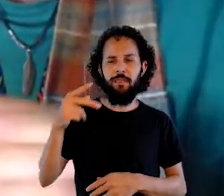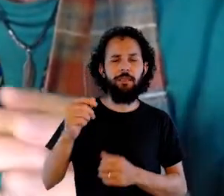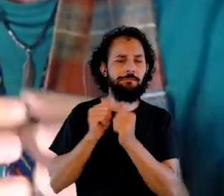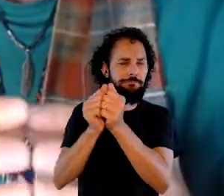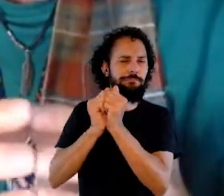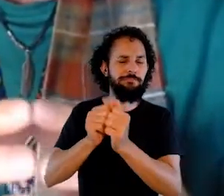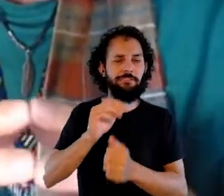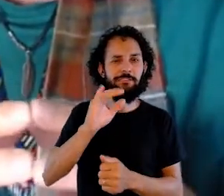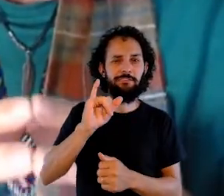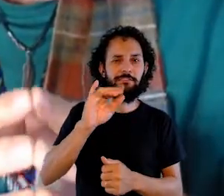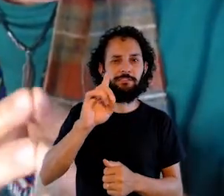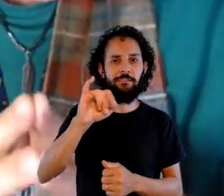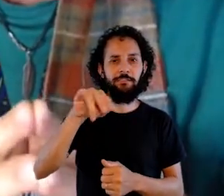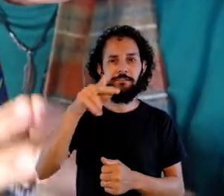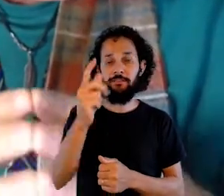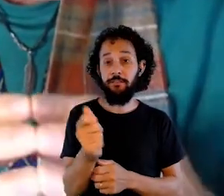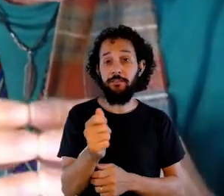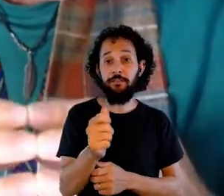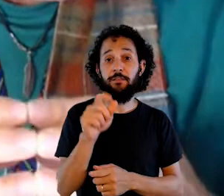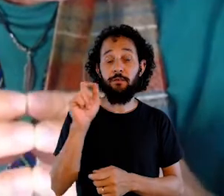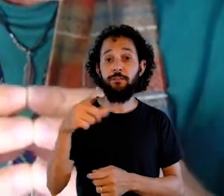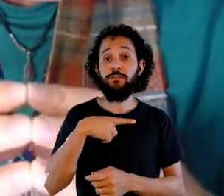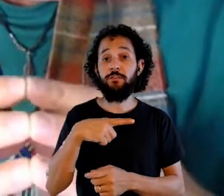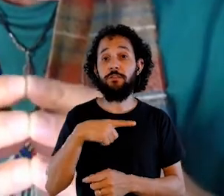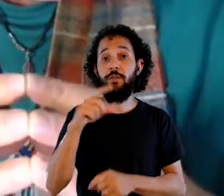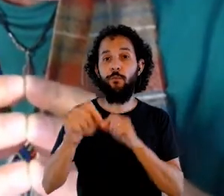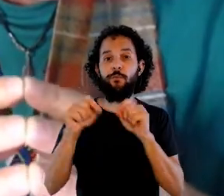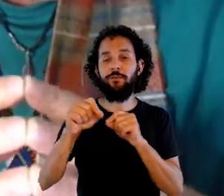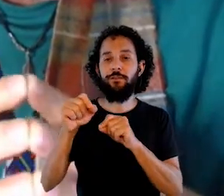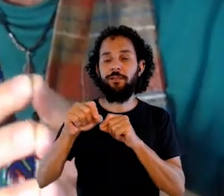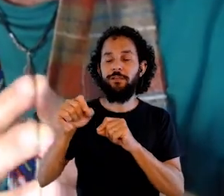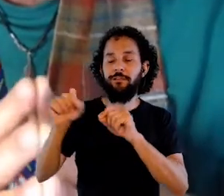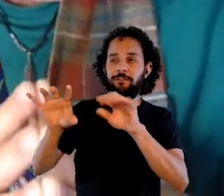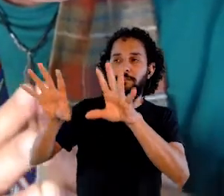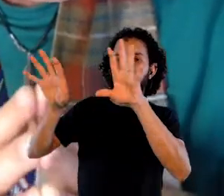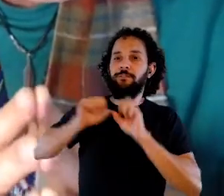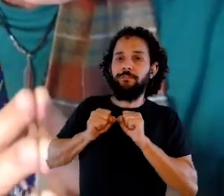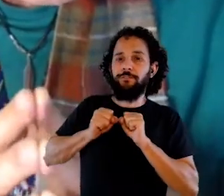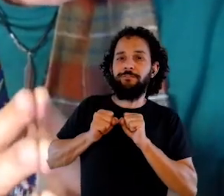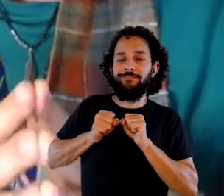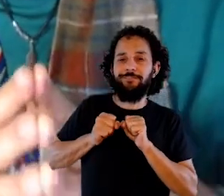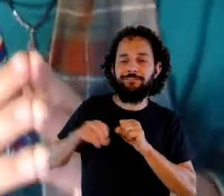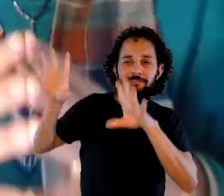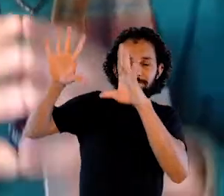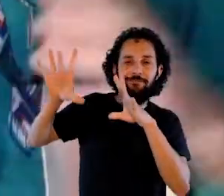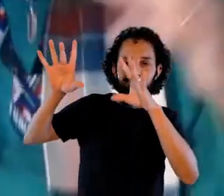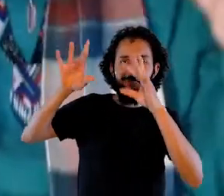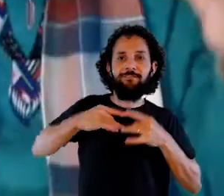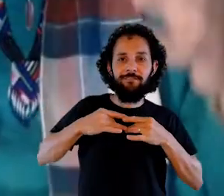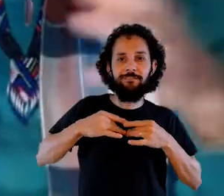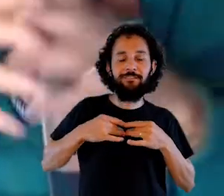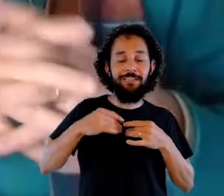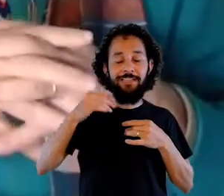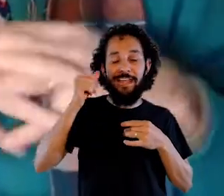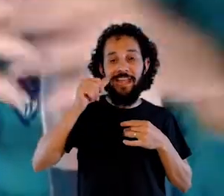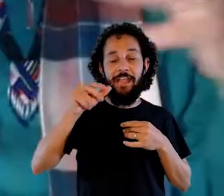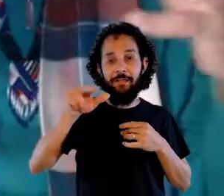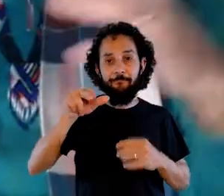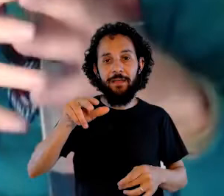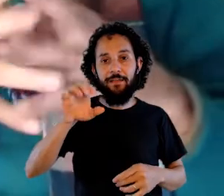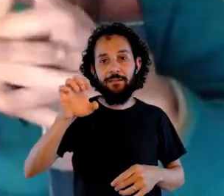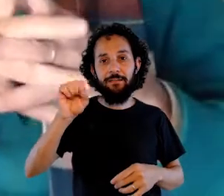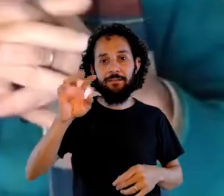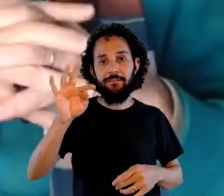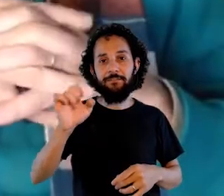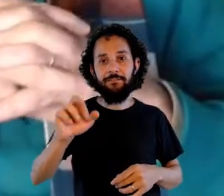que recebia uma entidade do plano espiritual chamada Irmã Esther. Ela vai